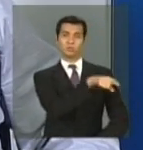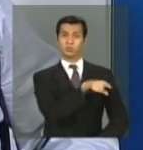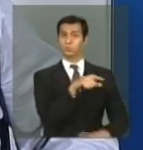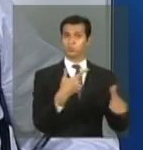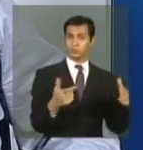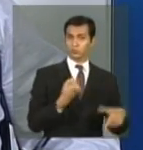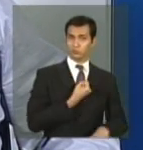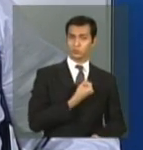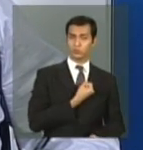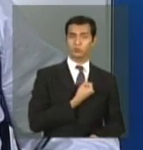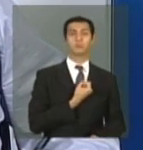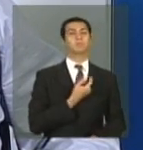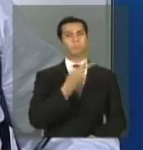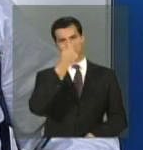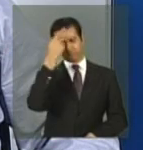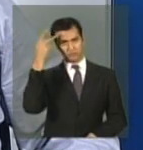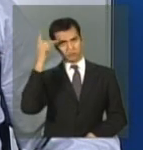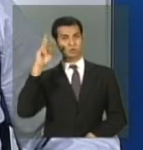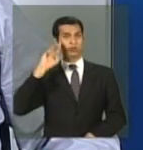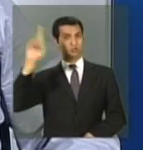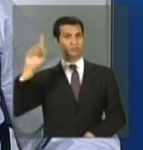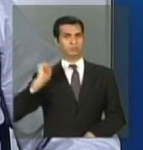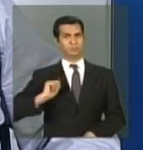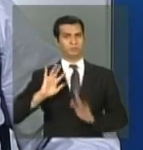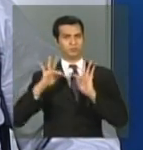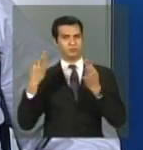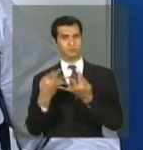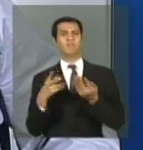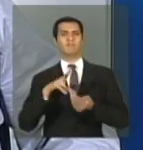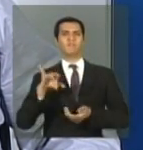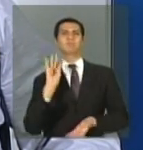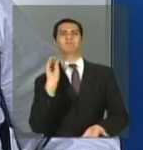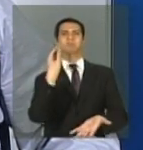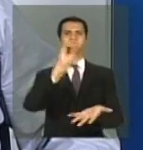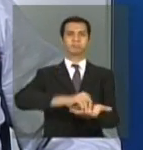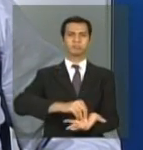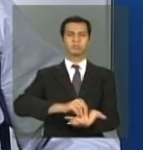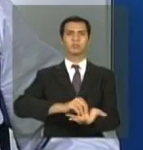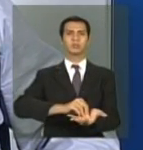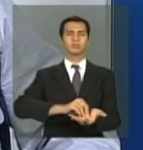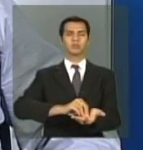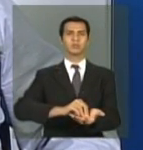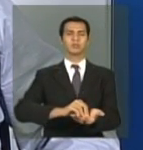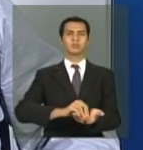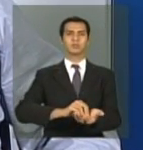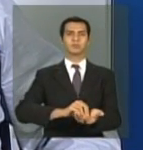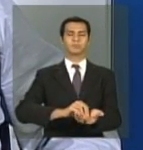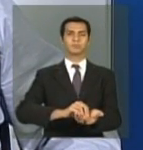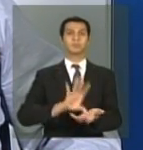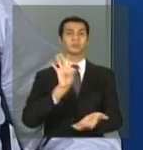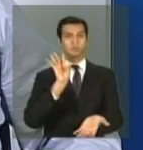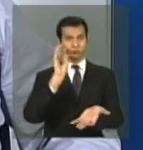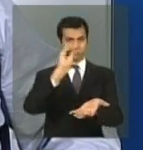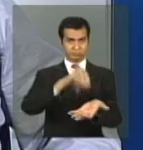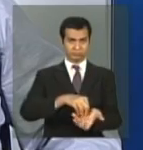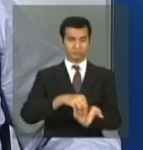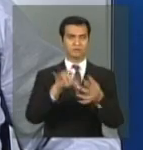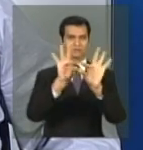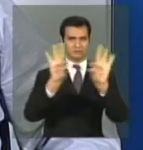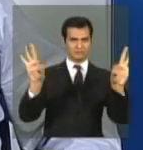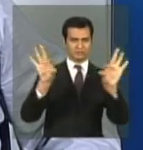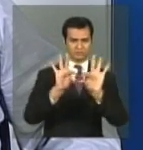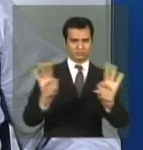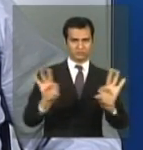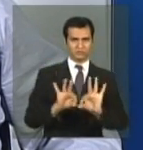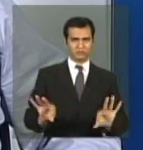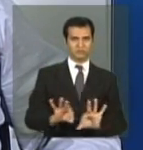situação, o operador da frequência vai colocar no sistema os beneficiários nesse conjunto, né, nesse espaço sistêmico,